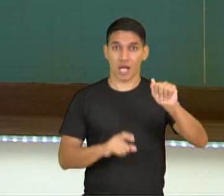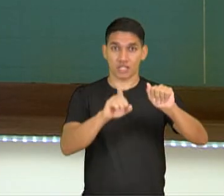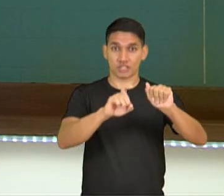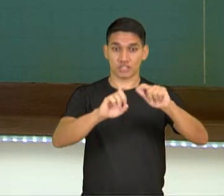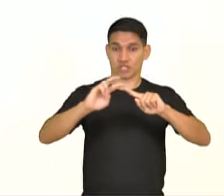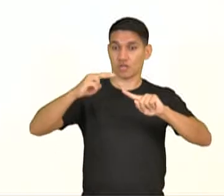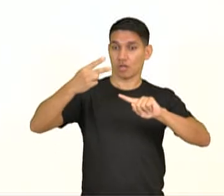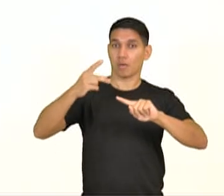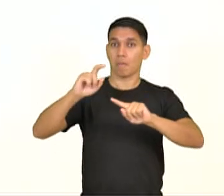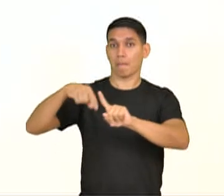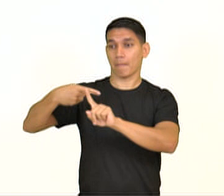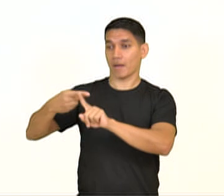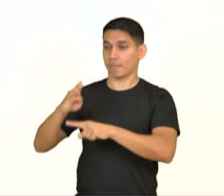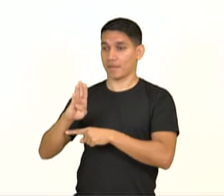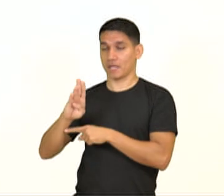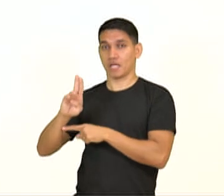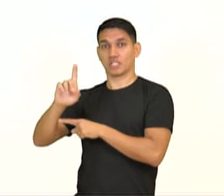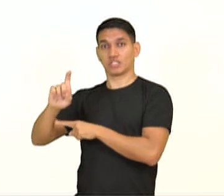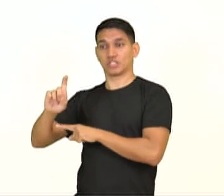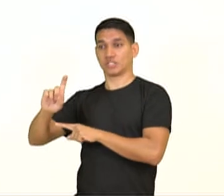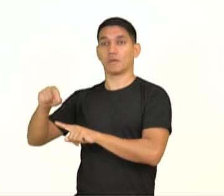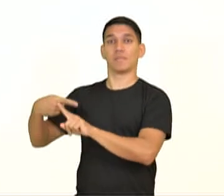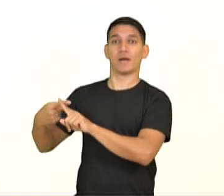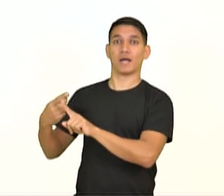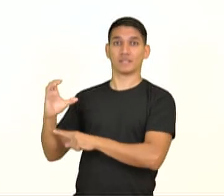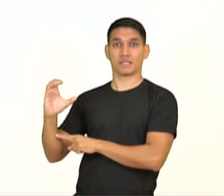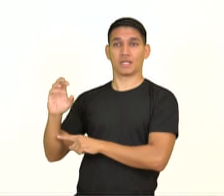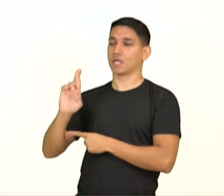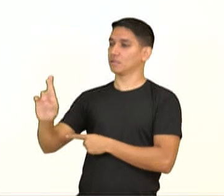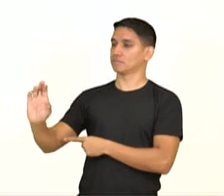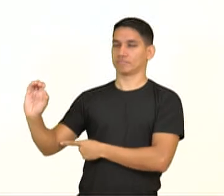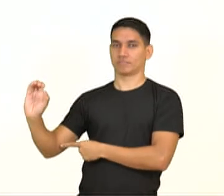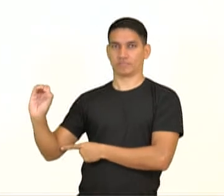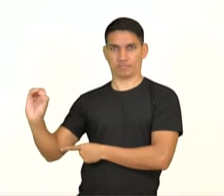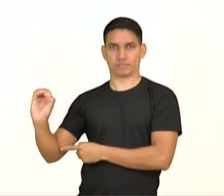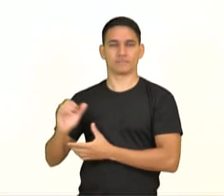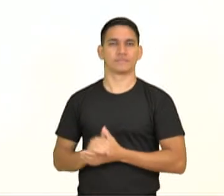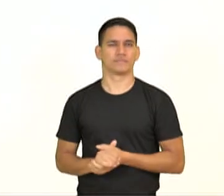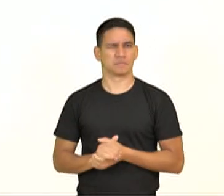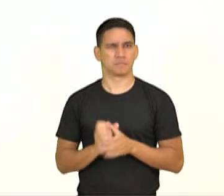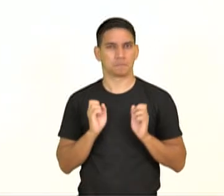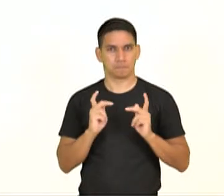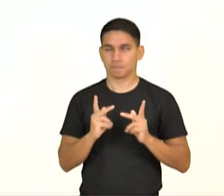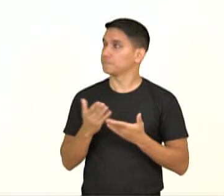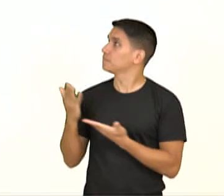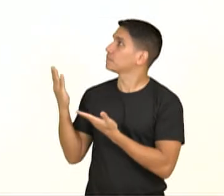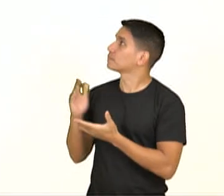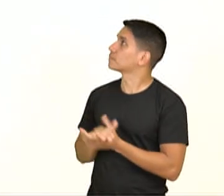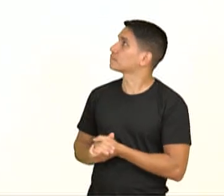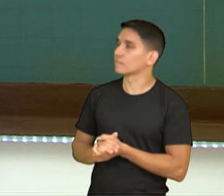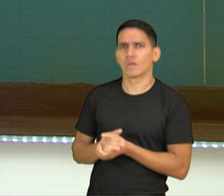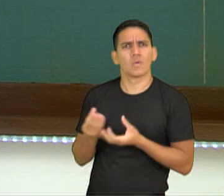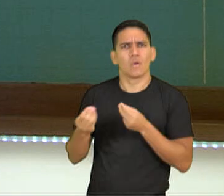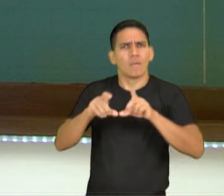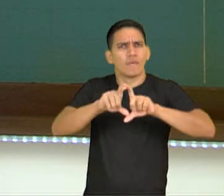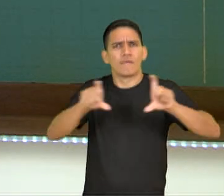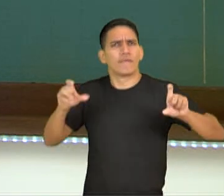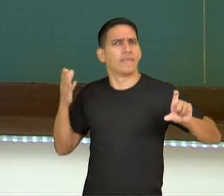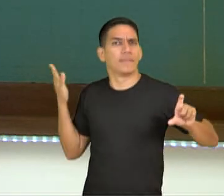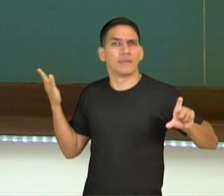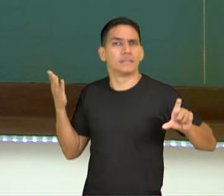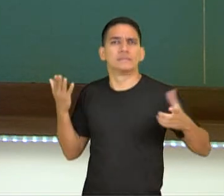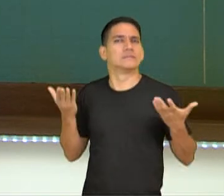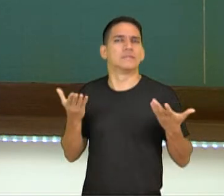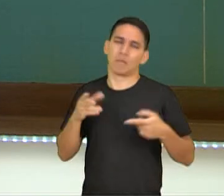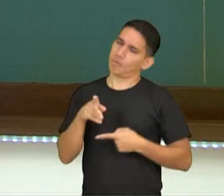quadrado mais bx mais c igual a zero, tá joia? Então, bora lá. E qual que é essa fórmula mesmo? A